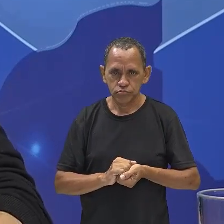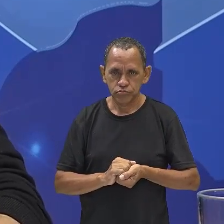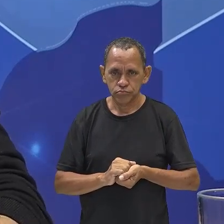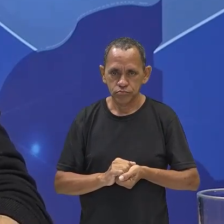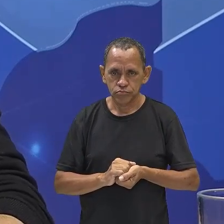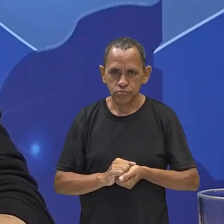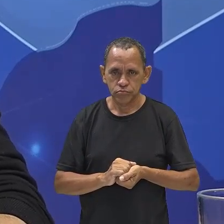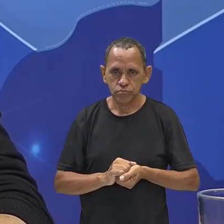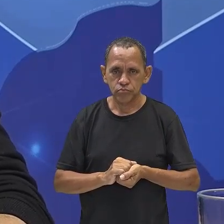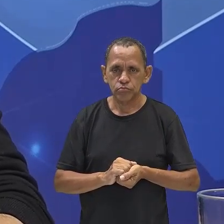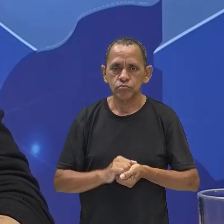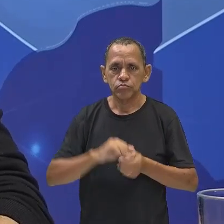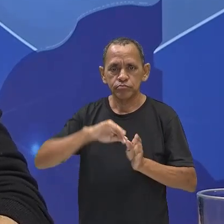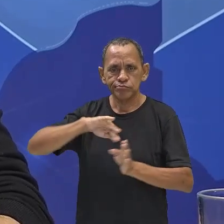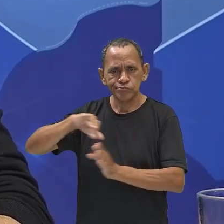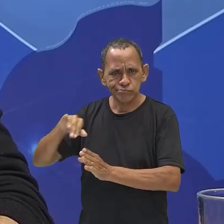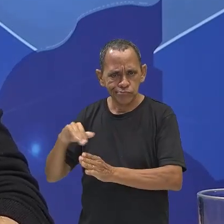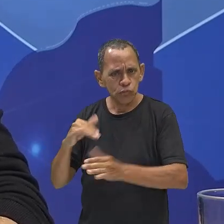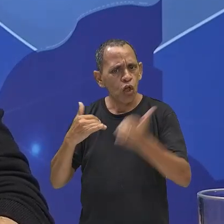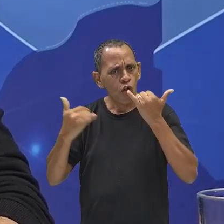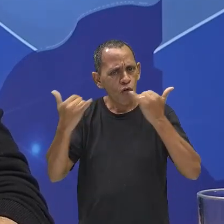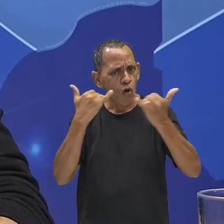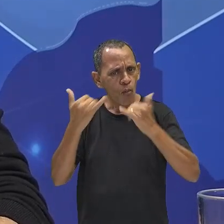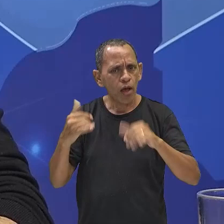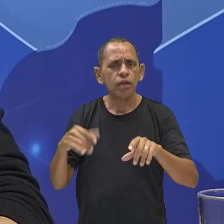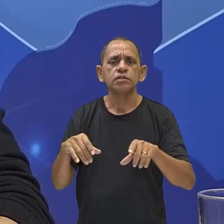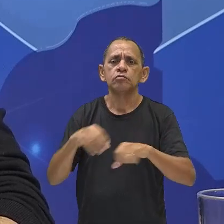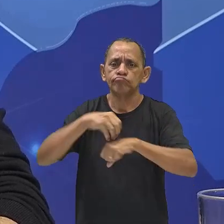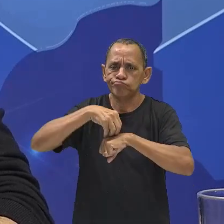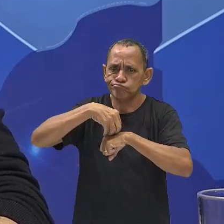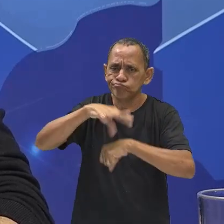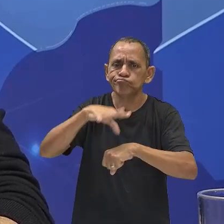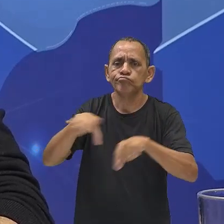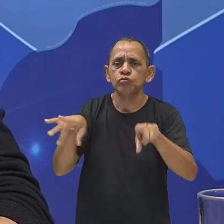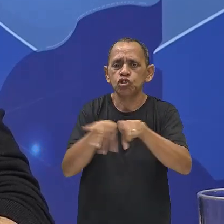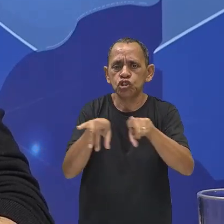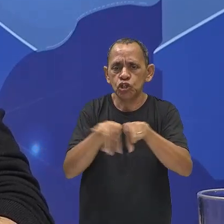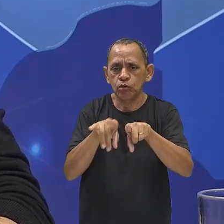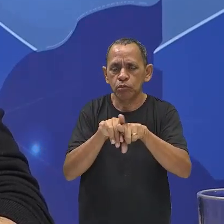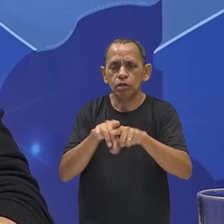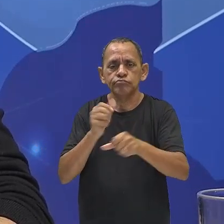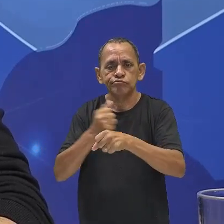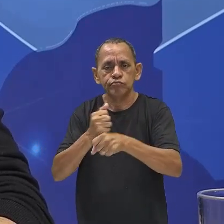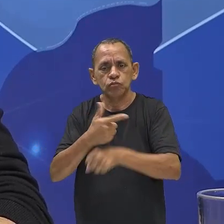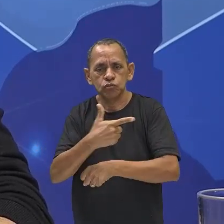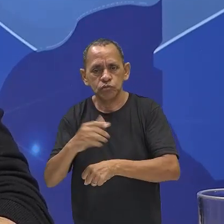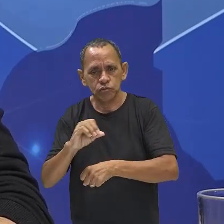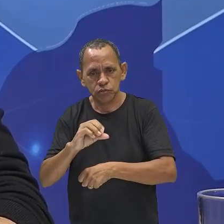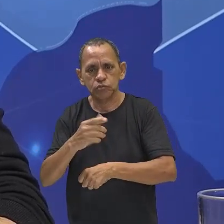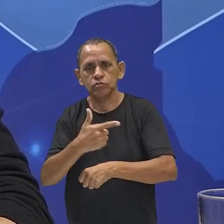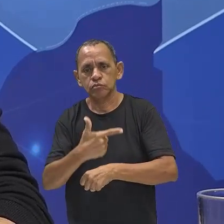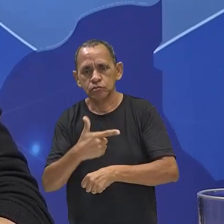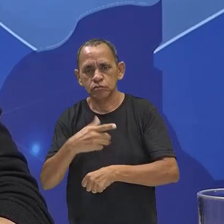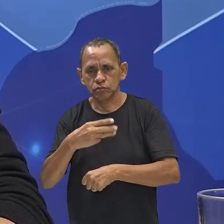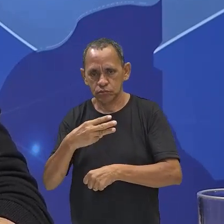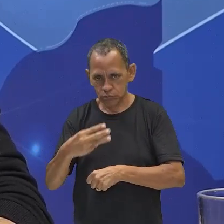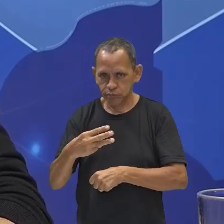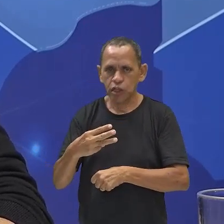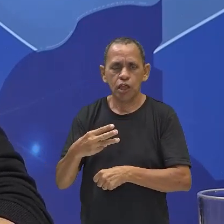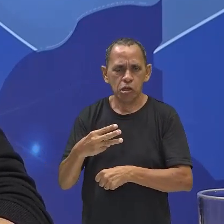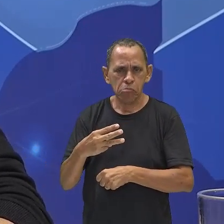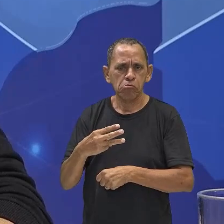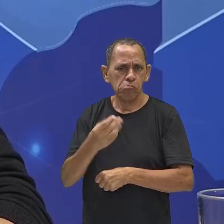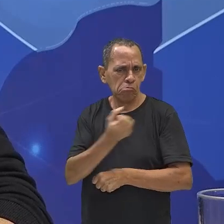gostaria só de passar aqui uma informação a respeito disso, né? No ano de 2023, professor, nós tivemos aí um número excelente